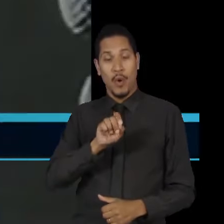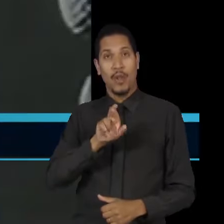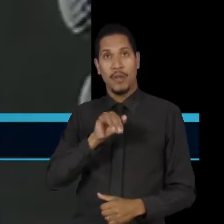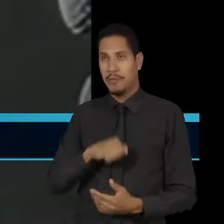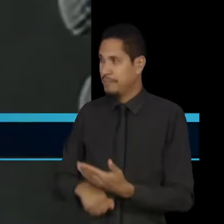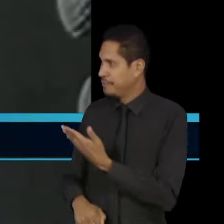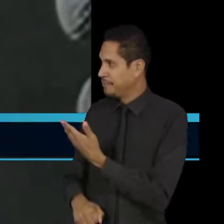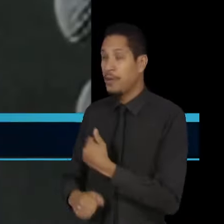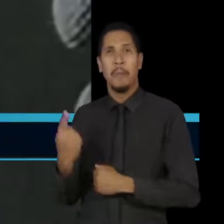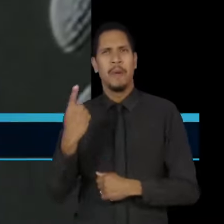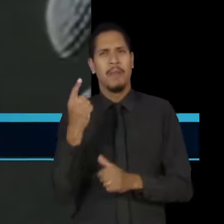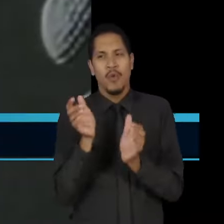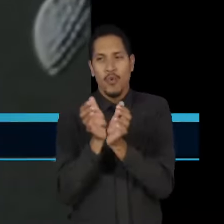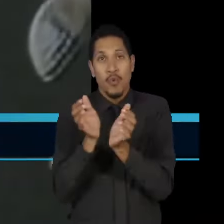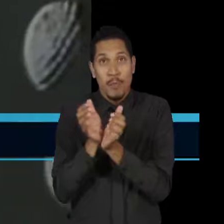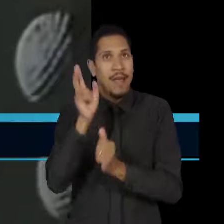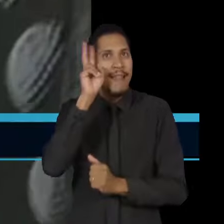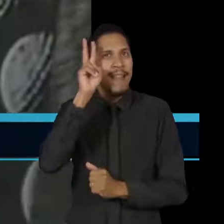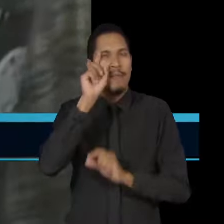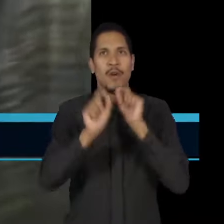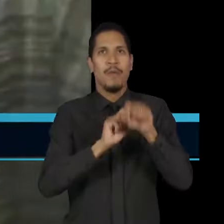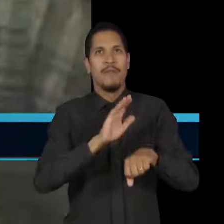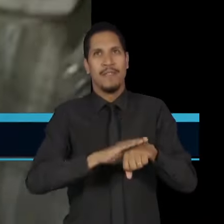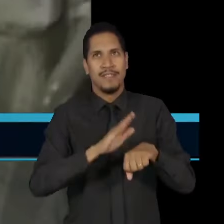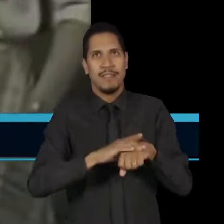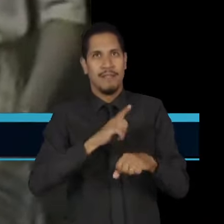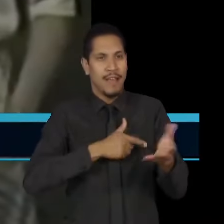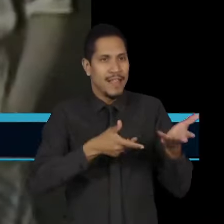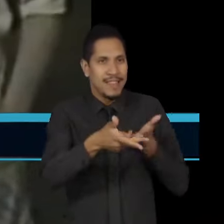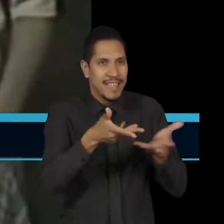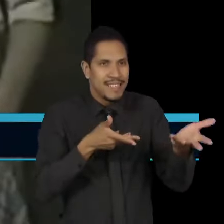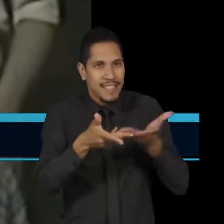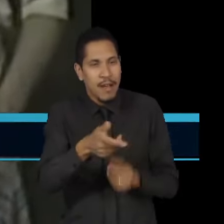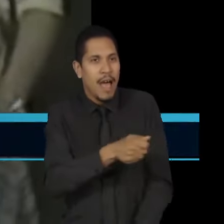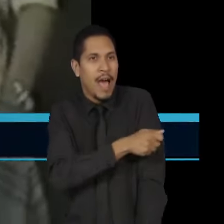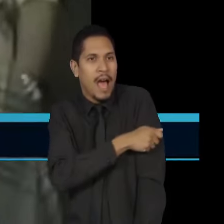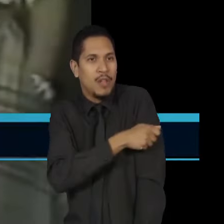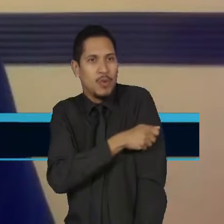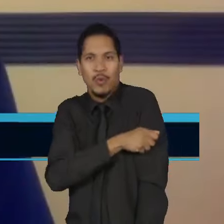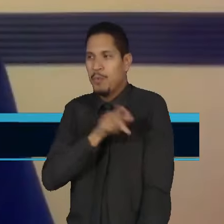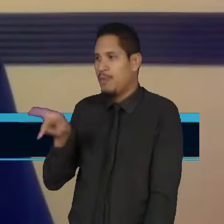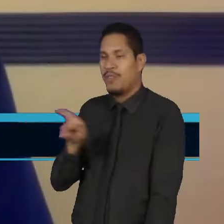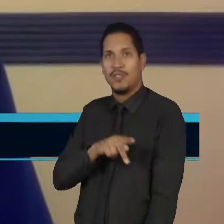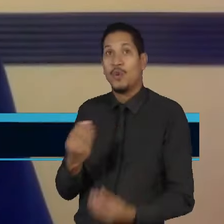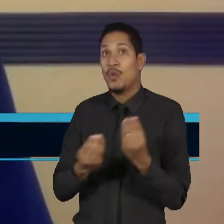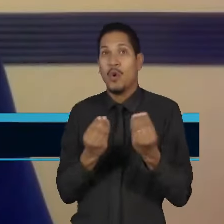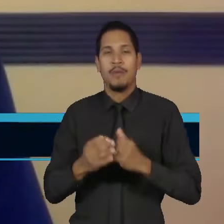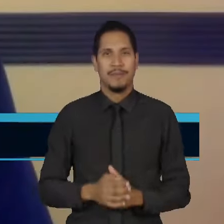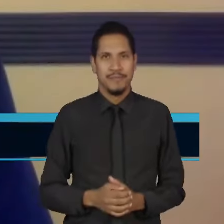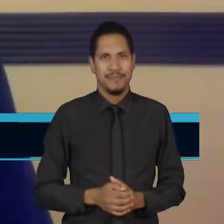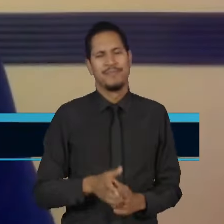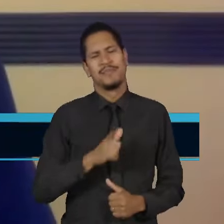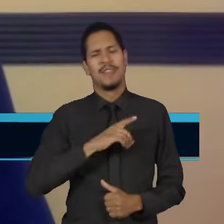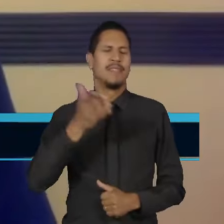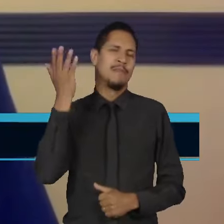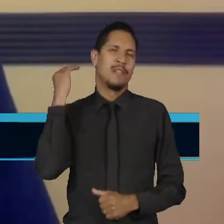programa. Ele lembra como acontecia a interação entre alunos e mestres. A comunicação naquela ocasião